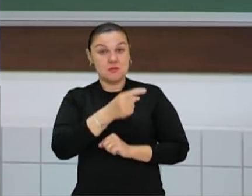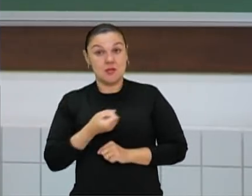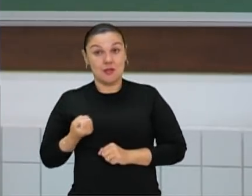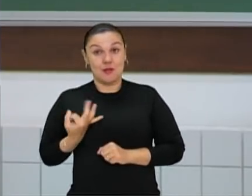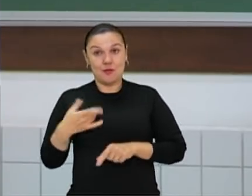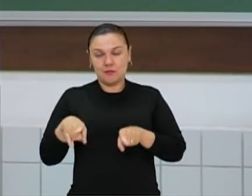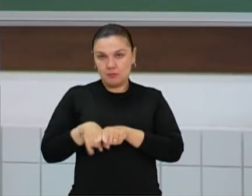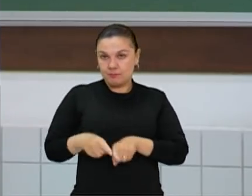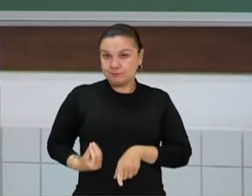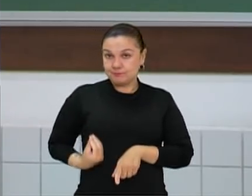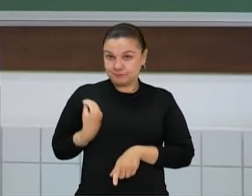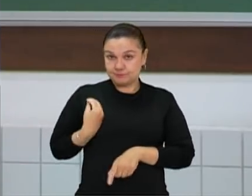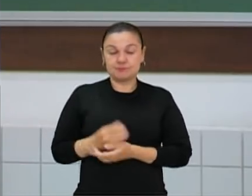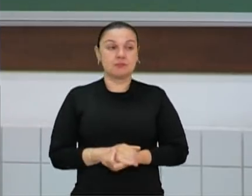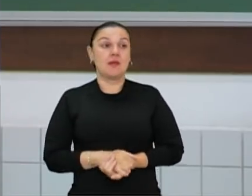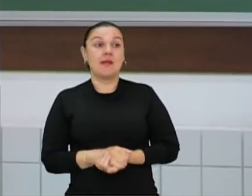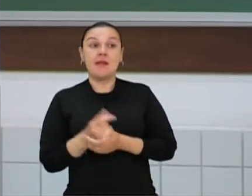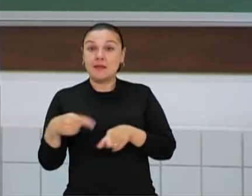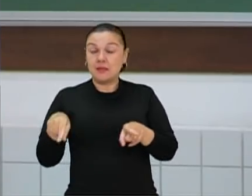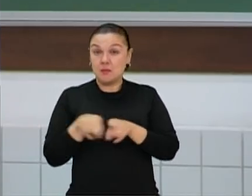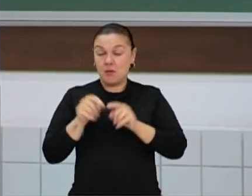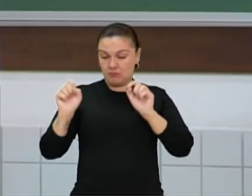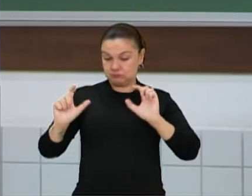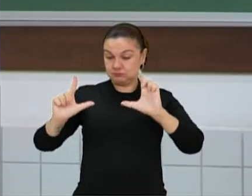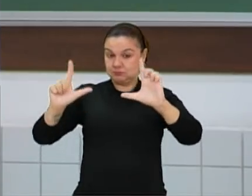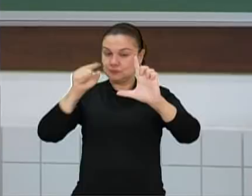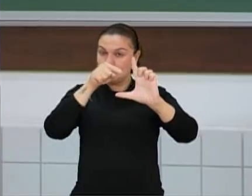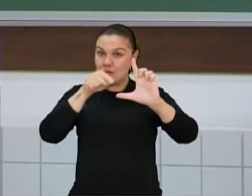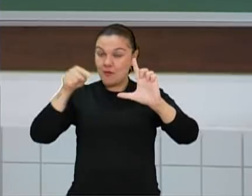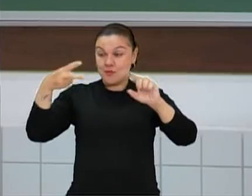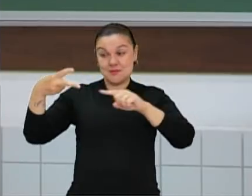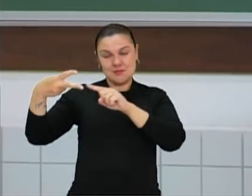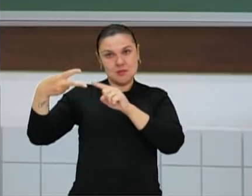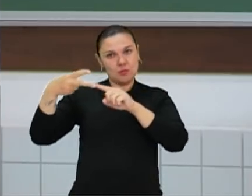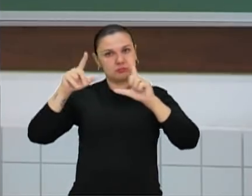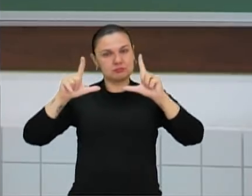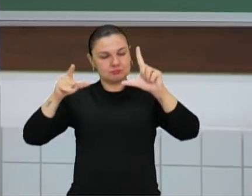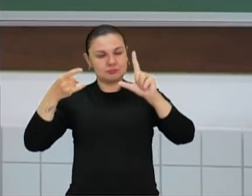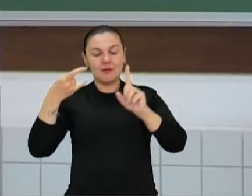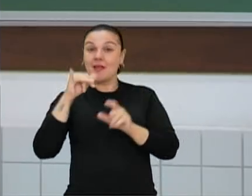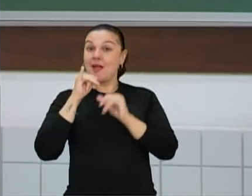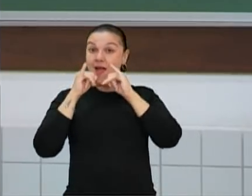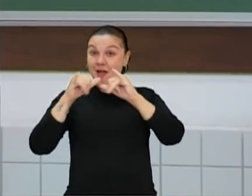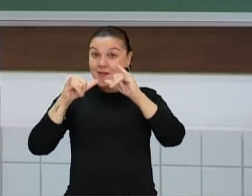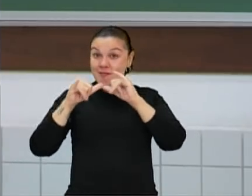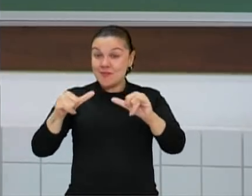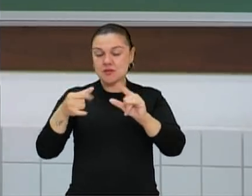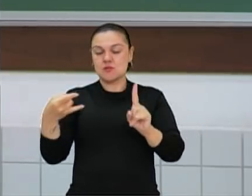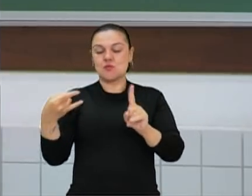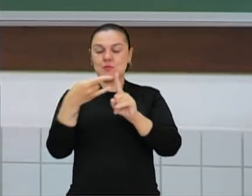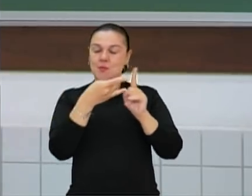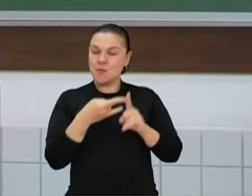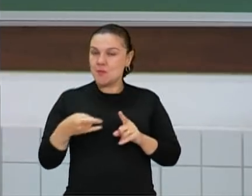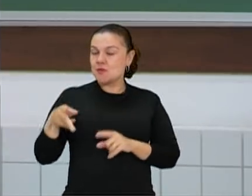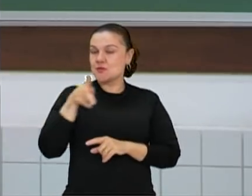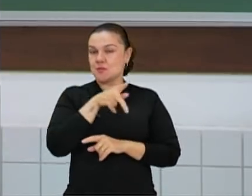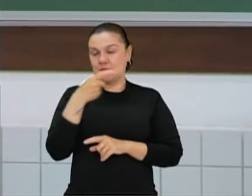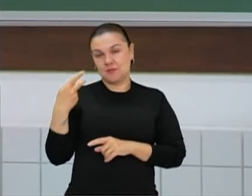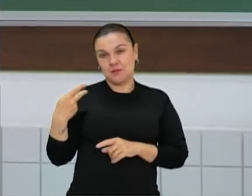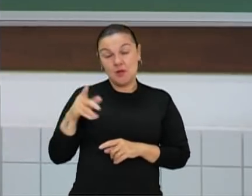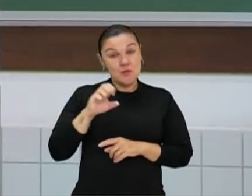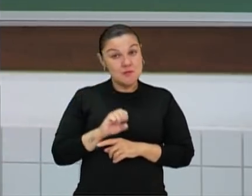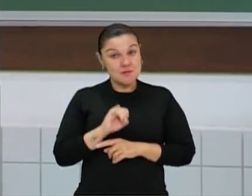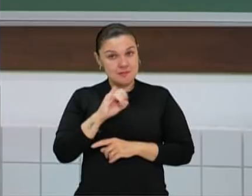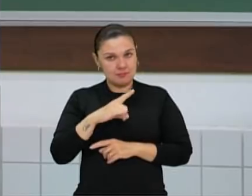vale frequência. E também observe lá no mural, lá no Classroom, se tem recadinho sobre o Meet com o seu professor. Se